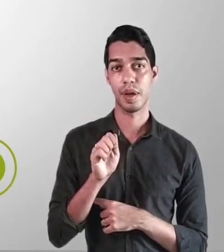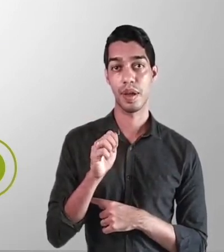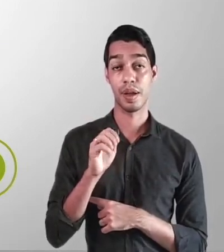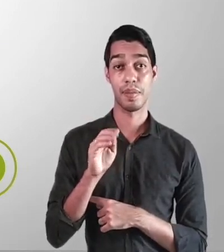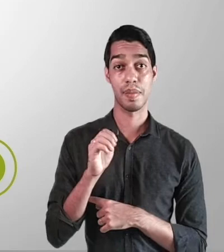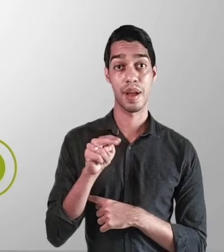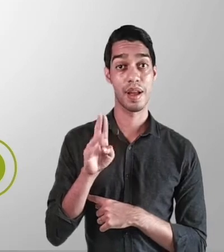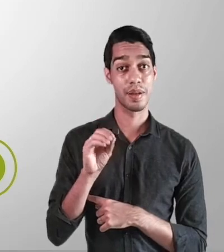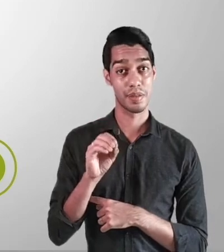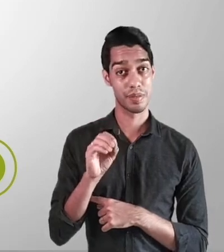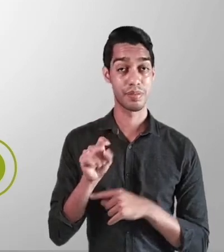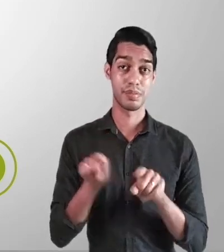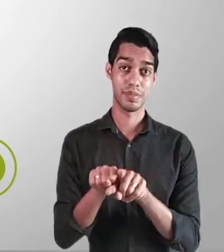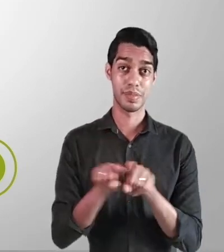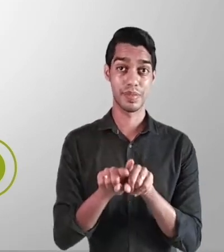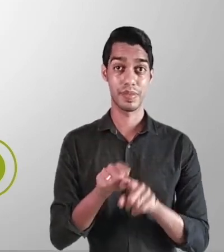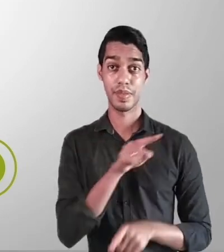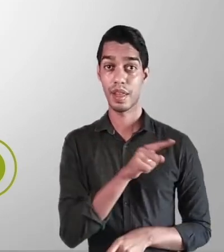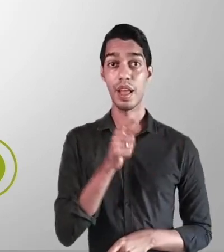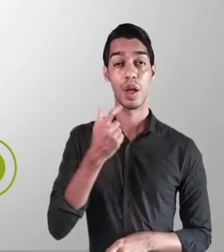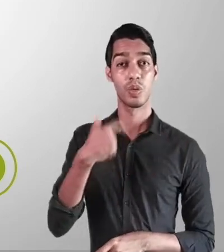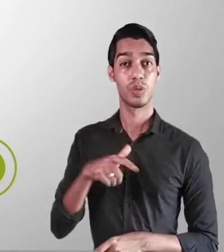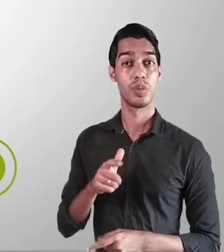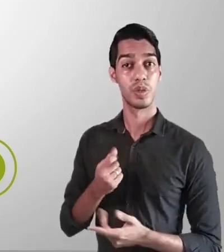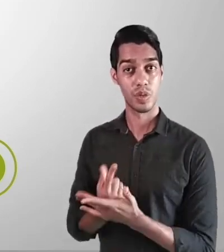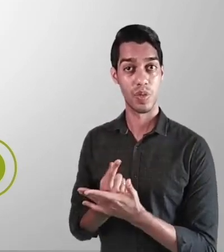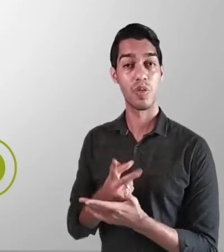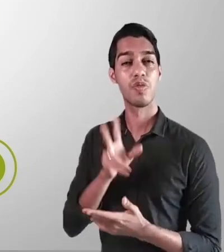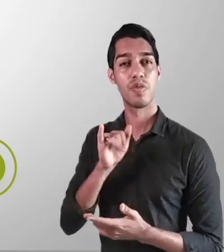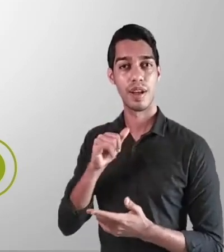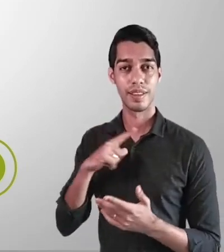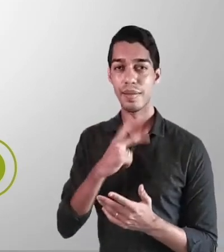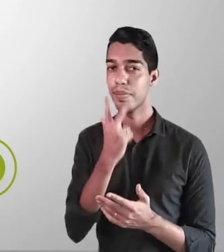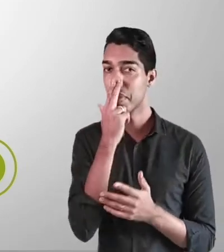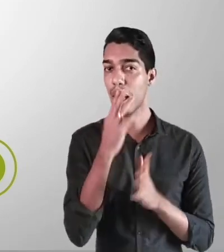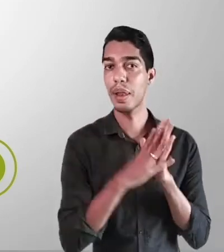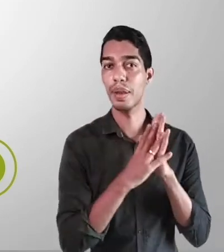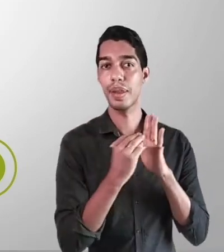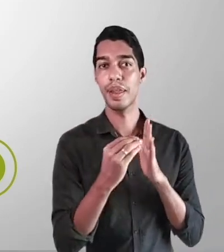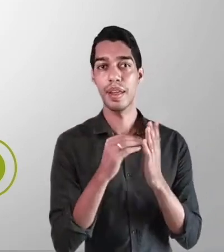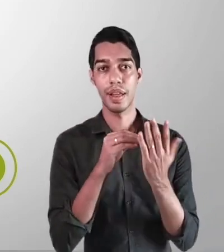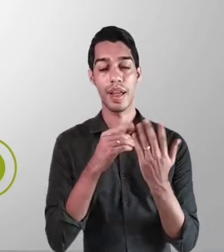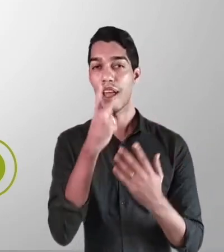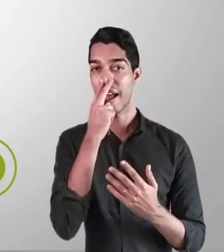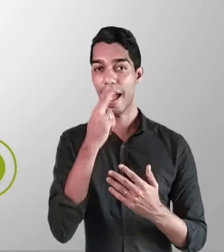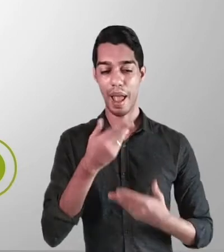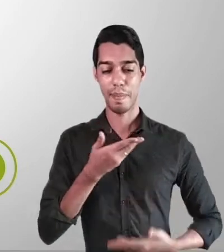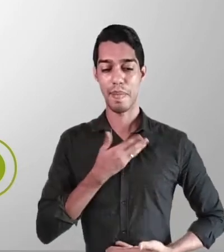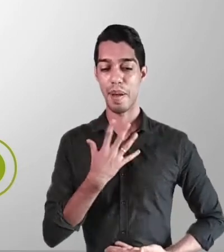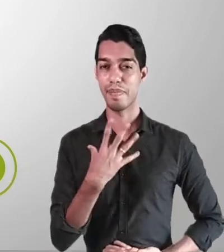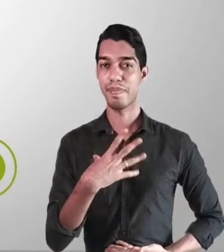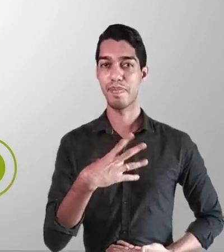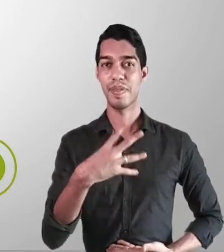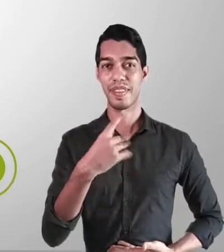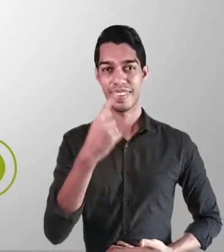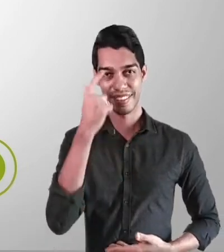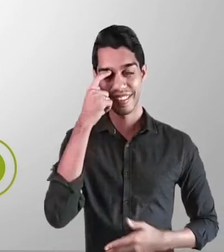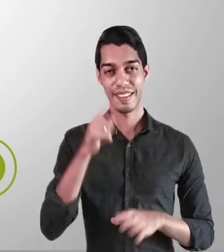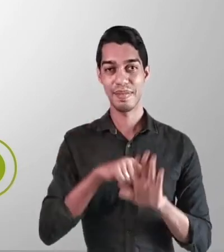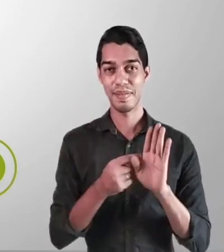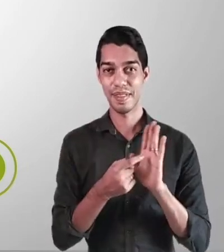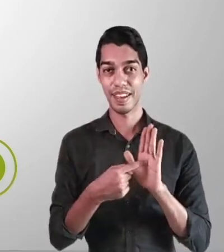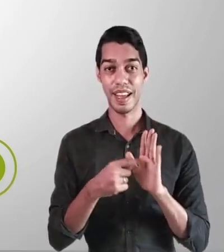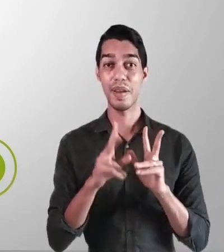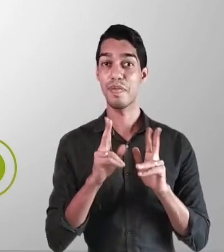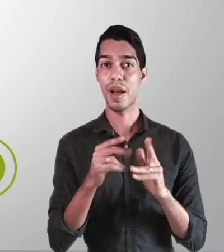uma radiografia clara dos pontos que ele precisa trabalhar para melhorar a sua saúde financeira. Essa deve ser a finalidade da